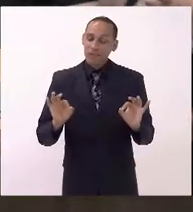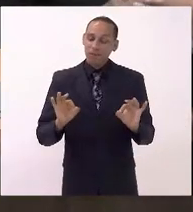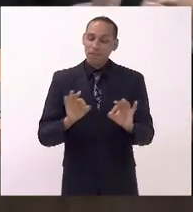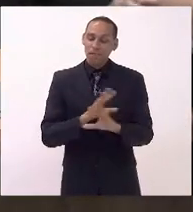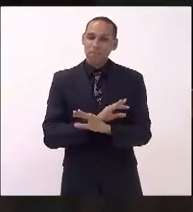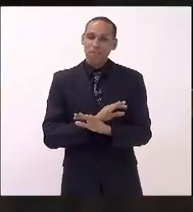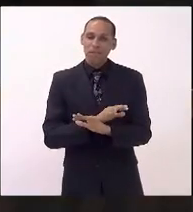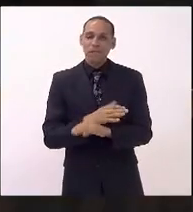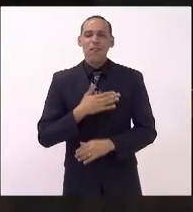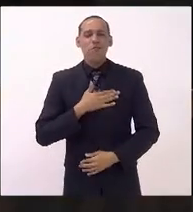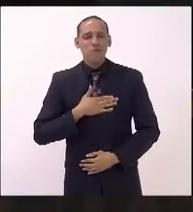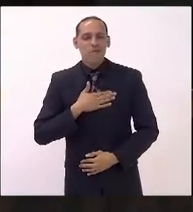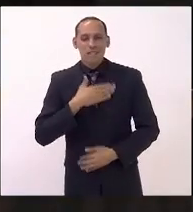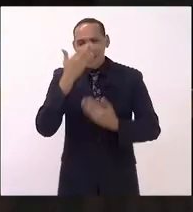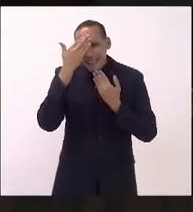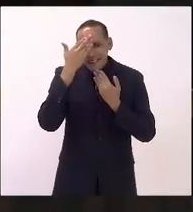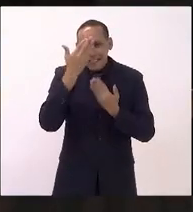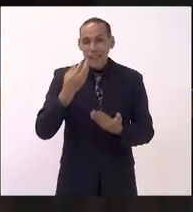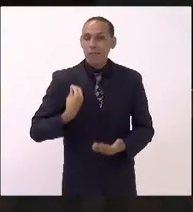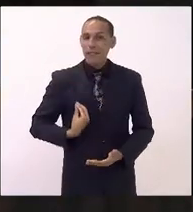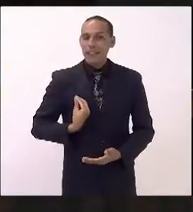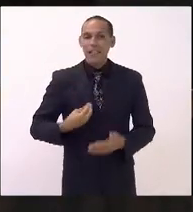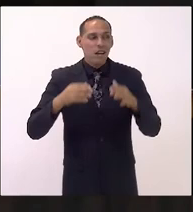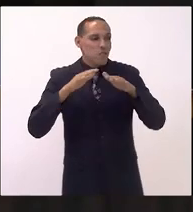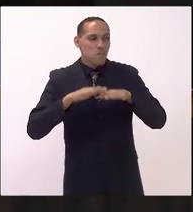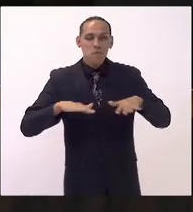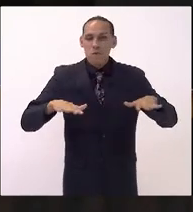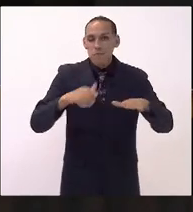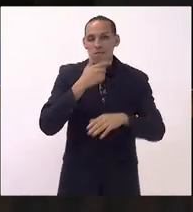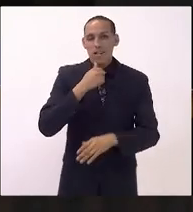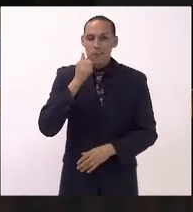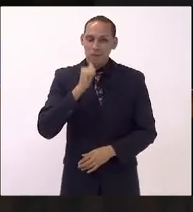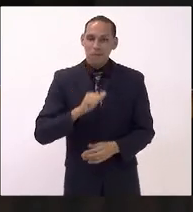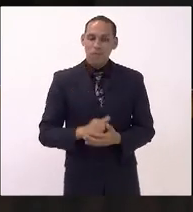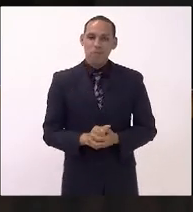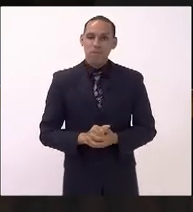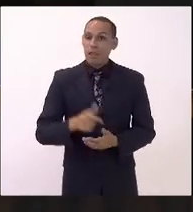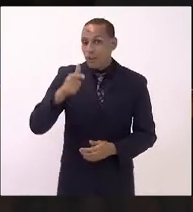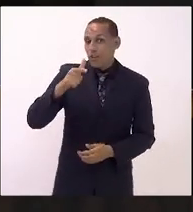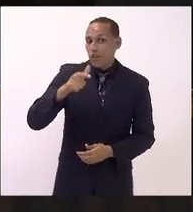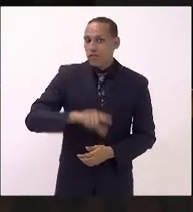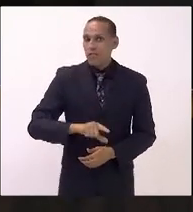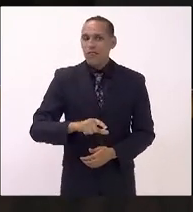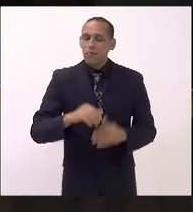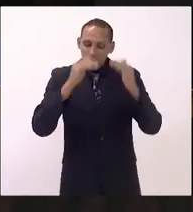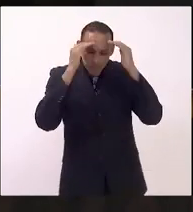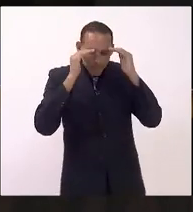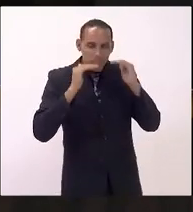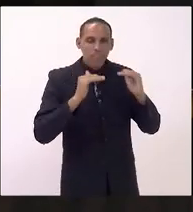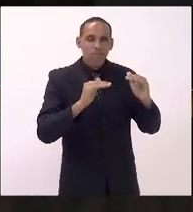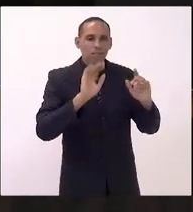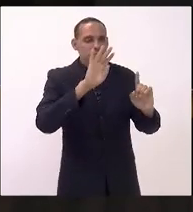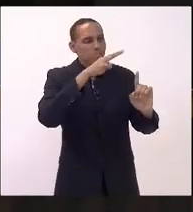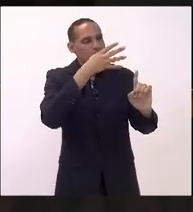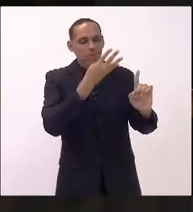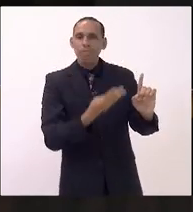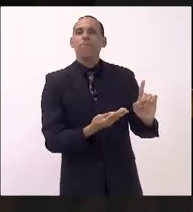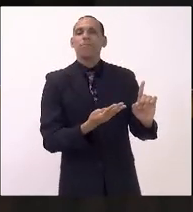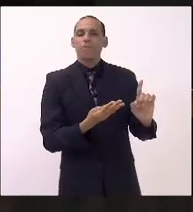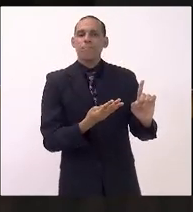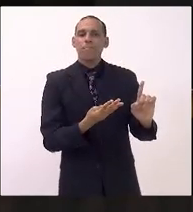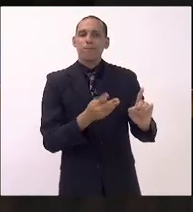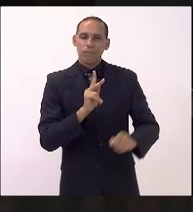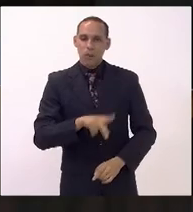Finalizando, gostaria de agradecer a presença de todas e todos e reiterar o nosso respeito e homenagem ao nosso